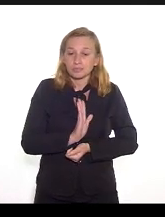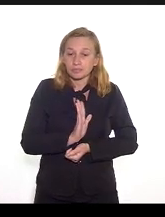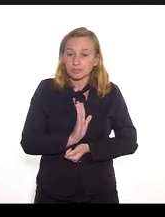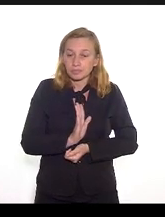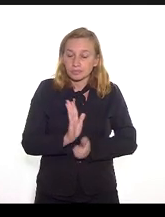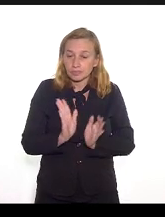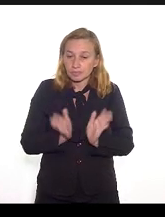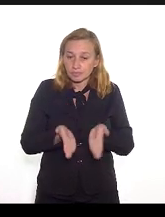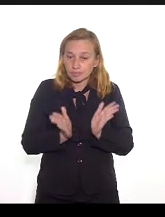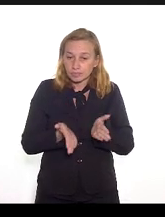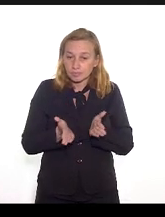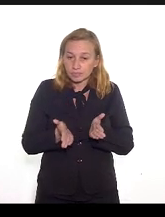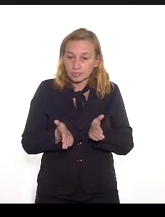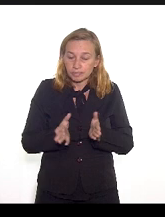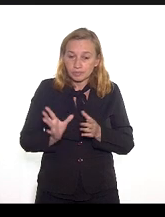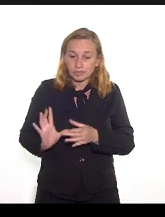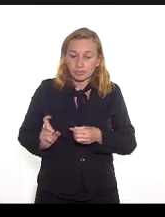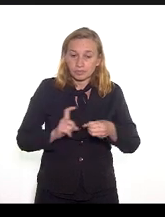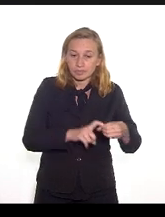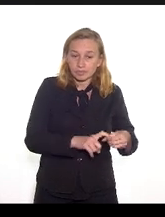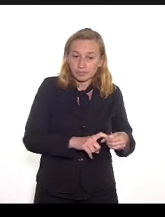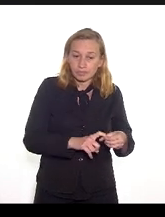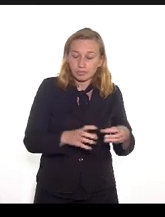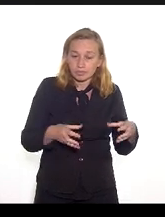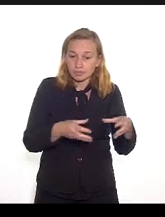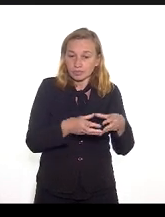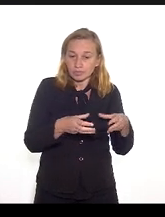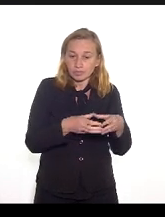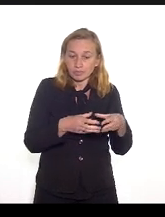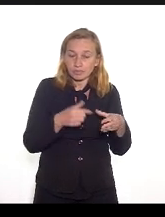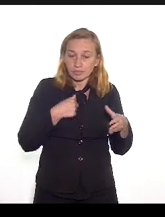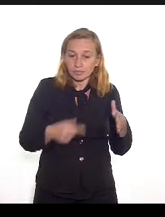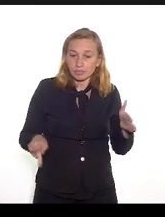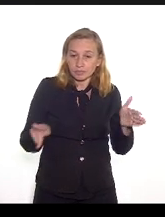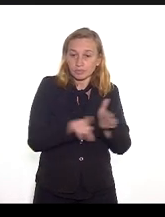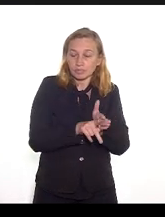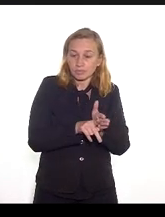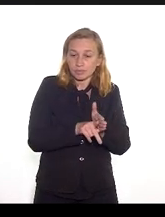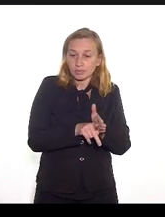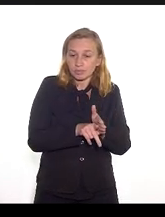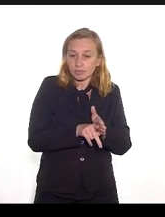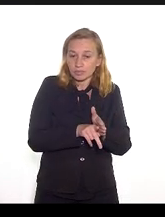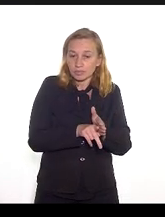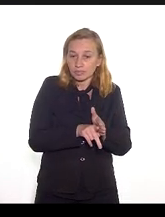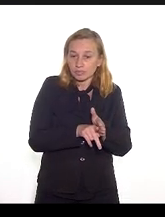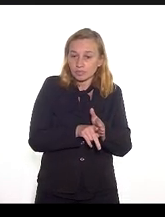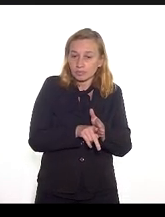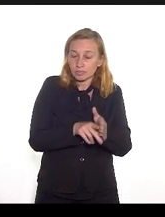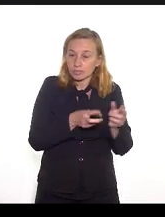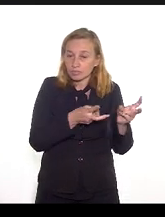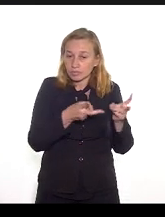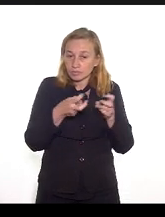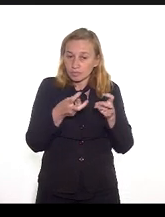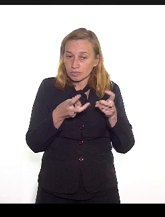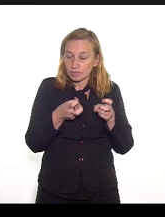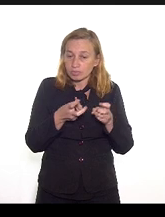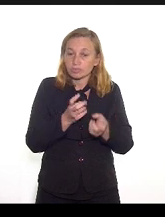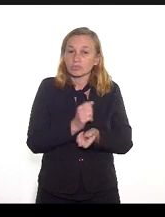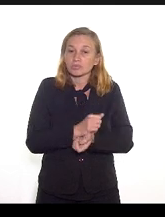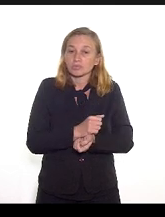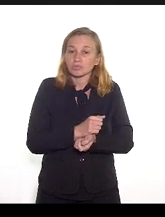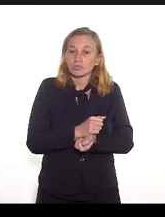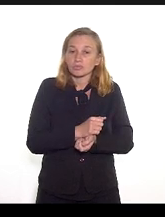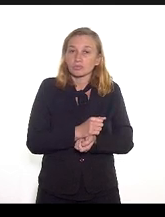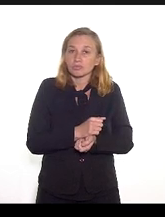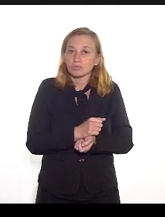estamos com um convênio através de um grupo do qual também participamos, que é o Observatório